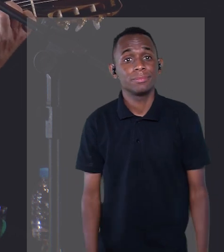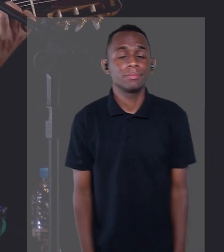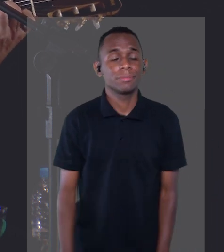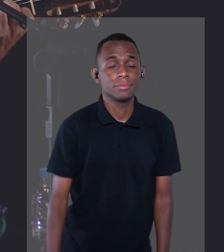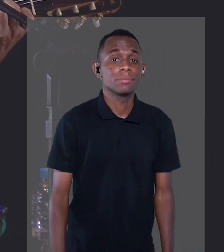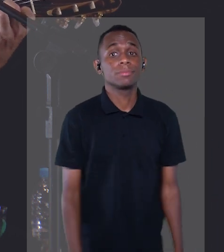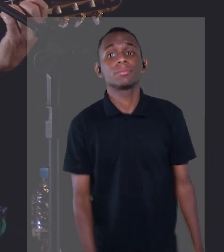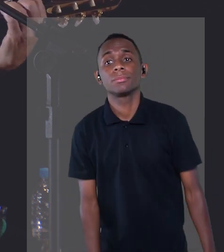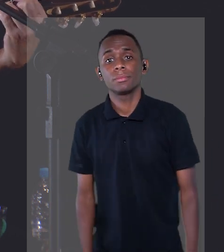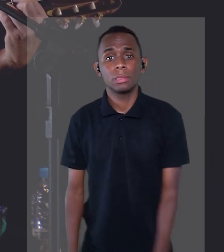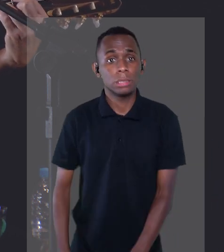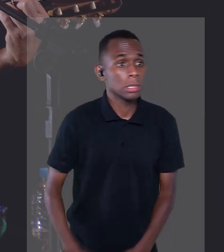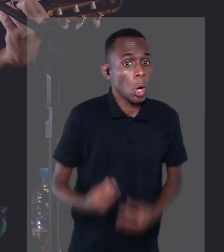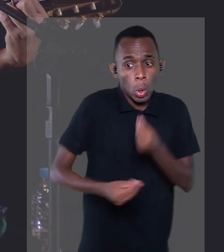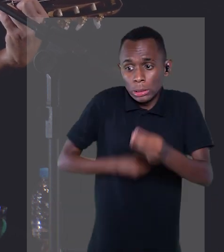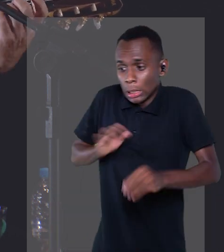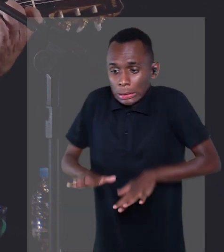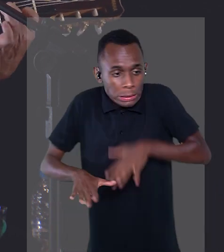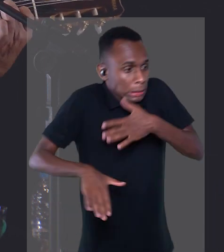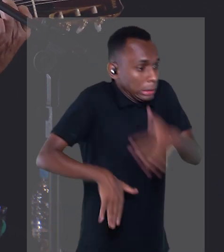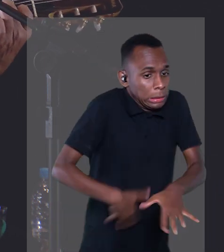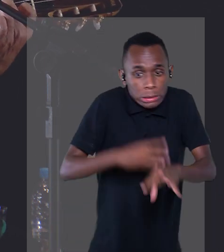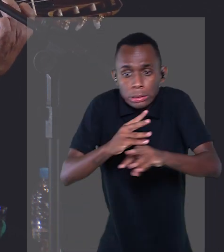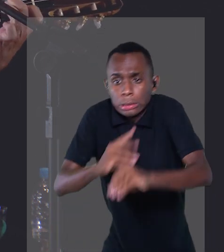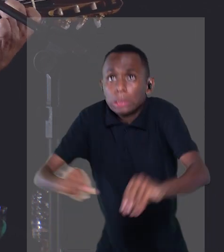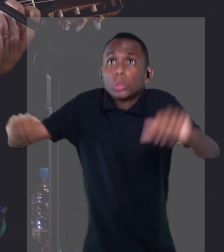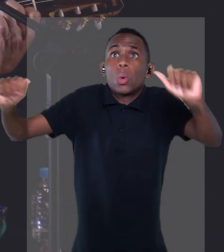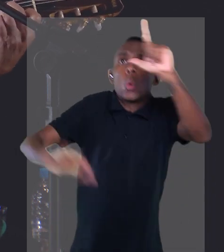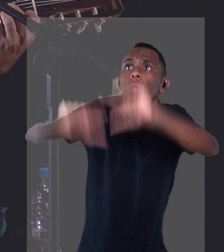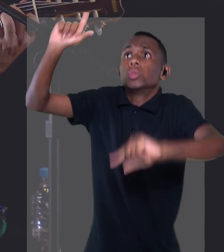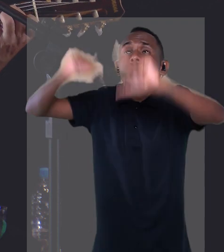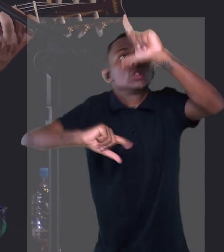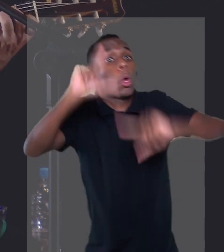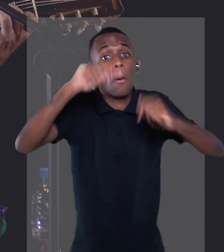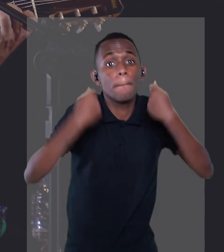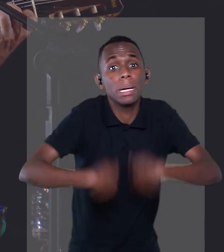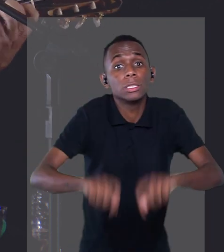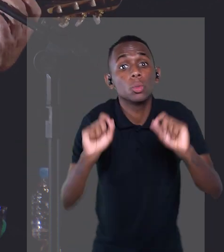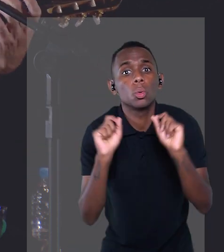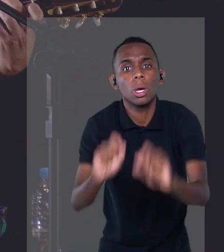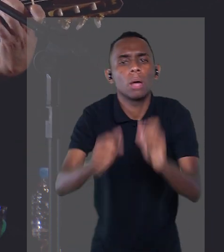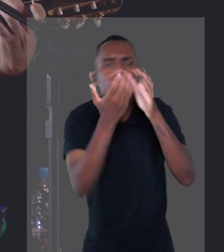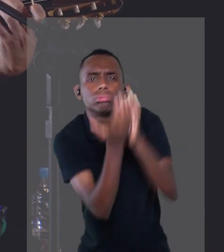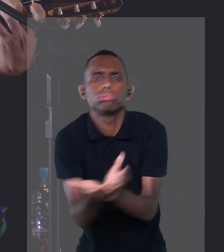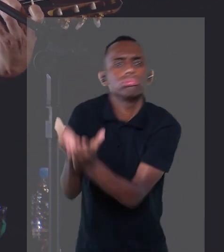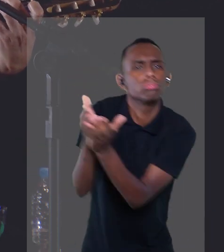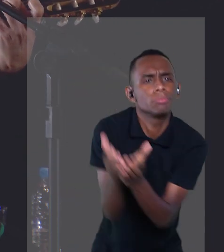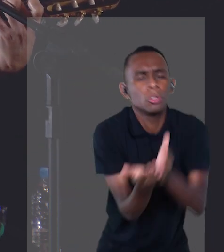Pra andar em chão de areia, as estrelas, não é preciso